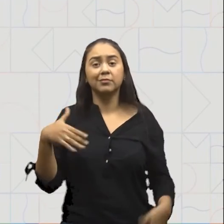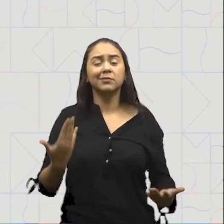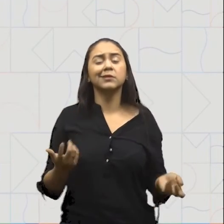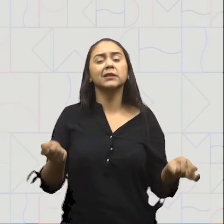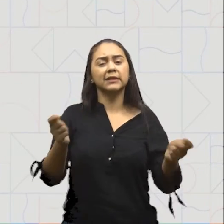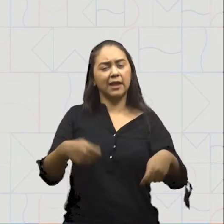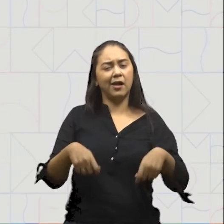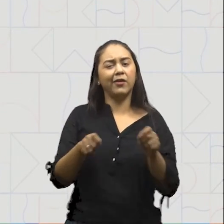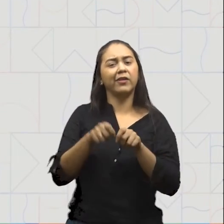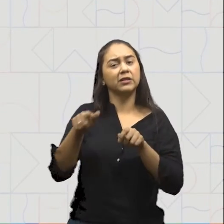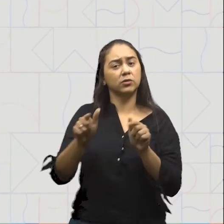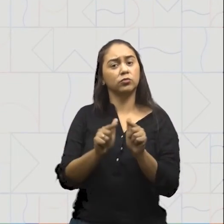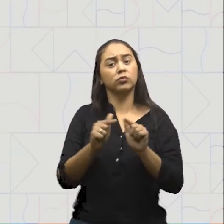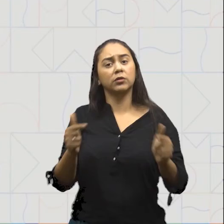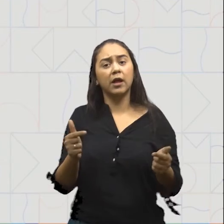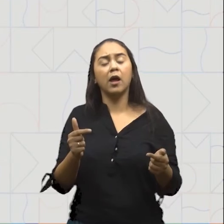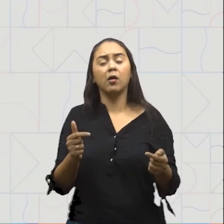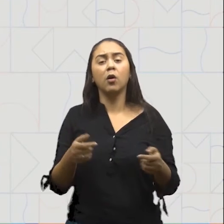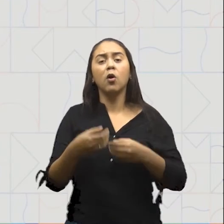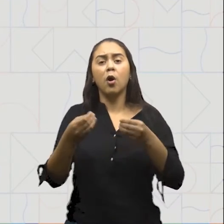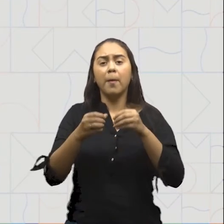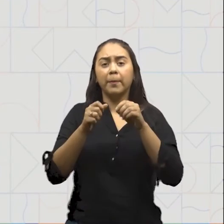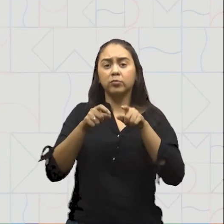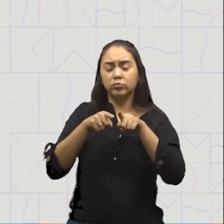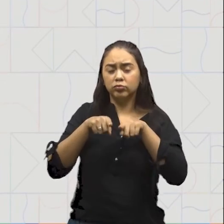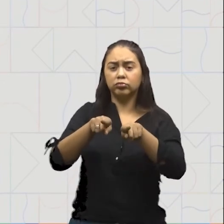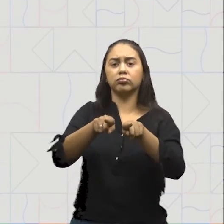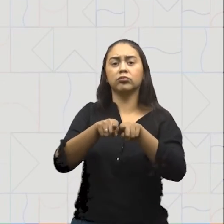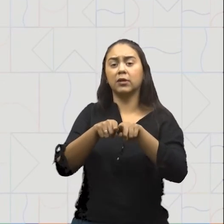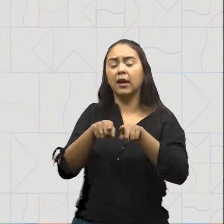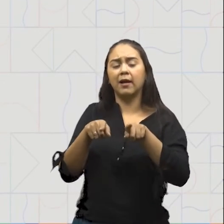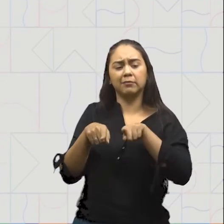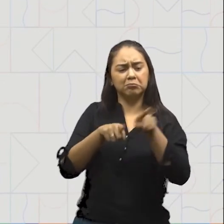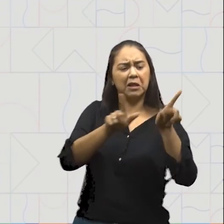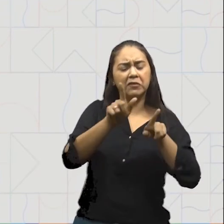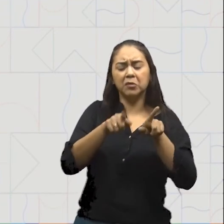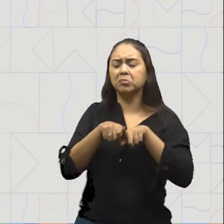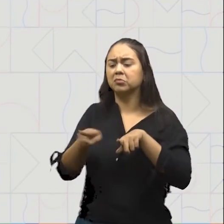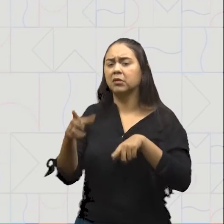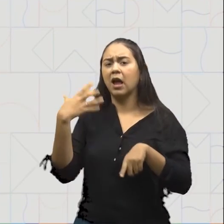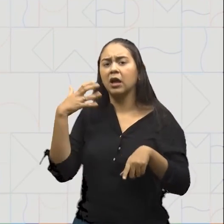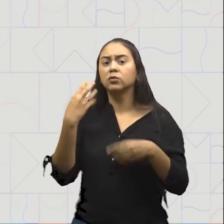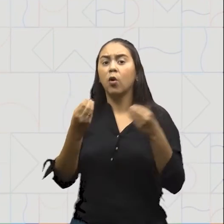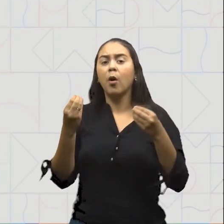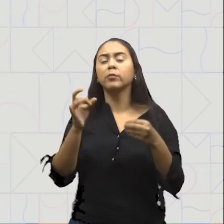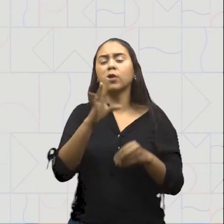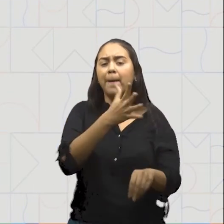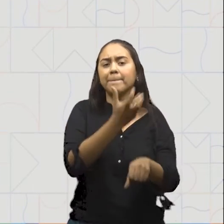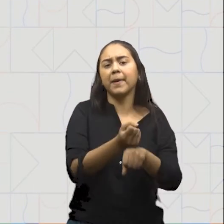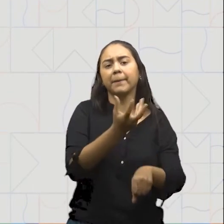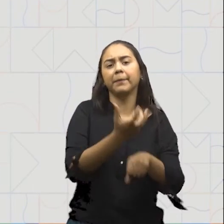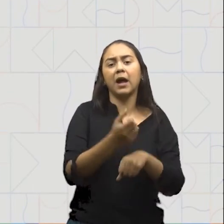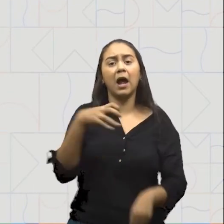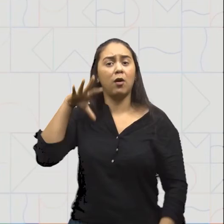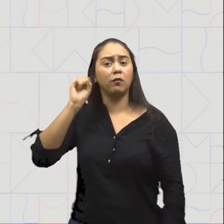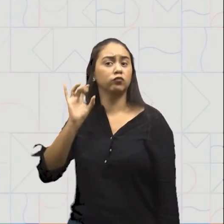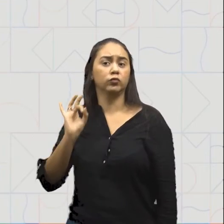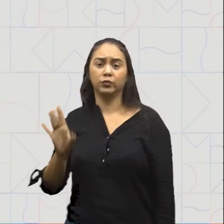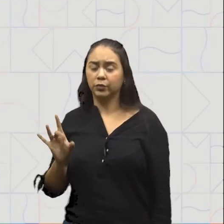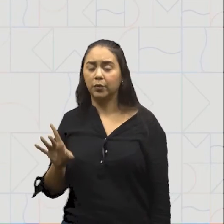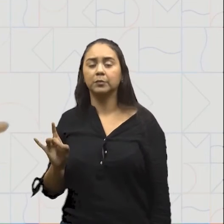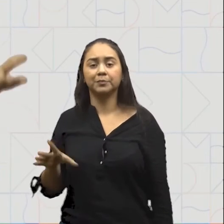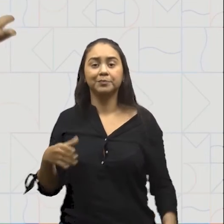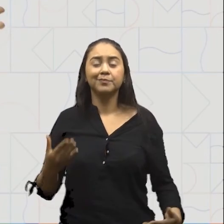o nosso telejornal. E para ser transmitido via rádio, seria utilizado apenas o áudio da nossa notícia. Podemos